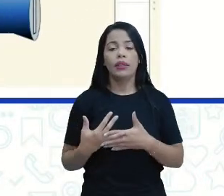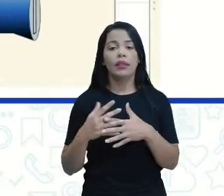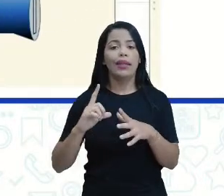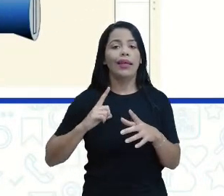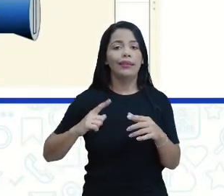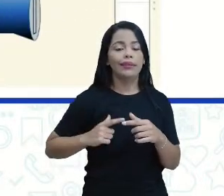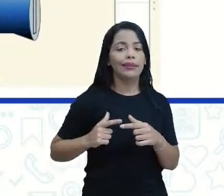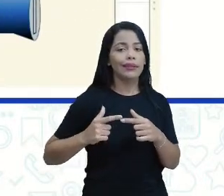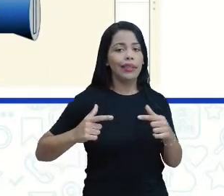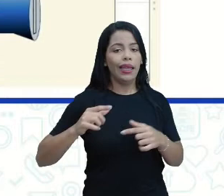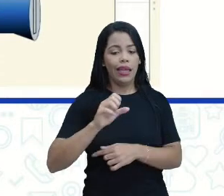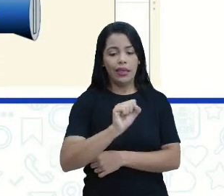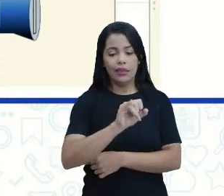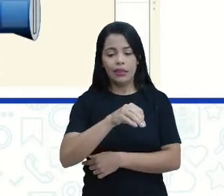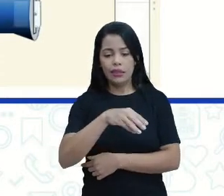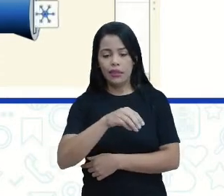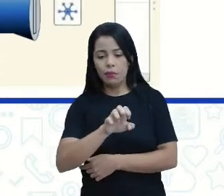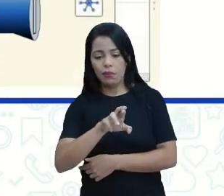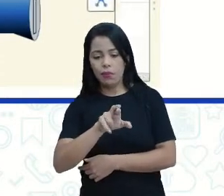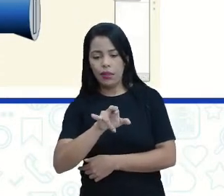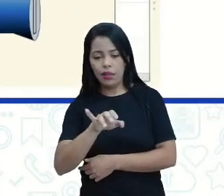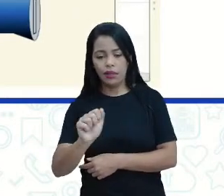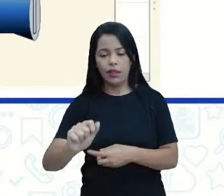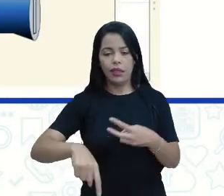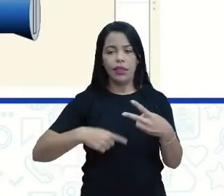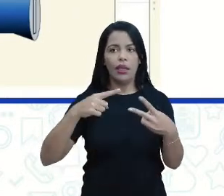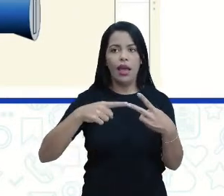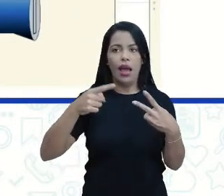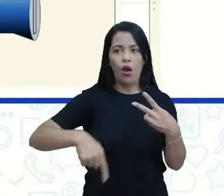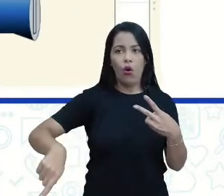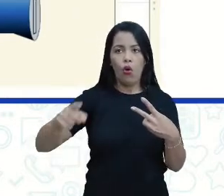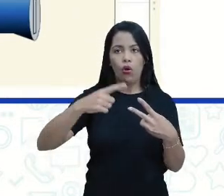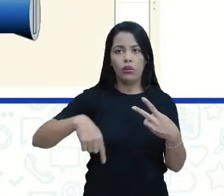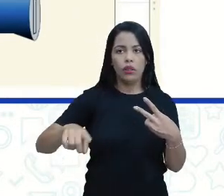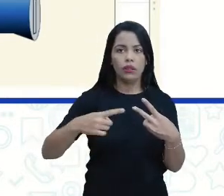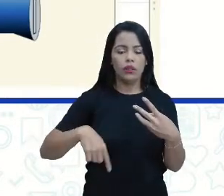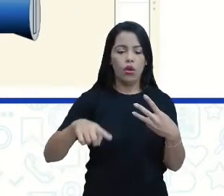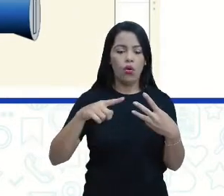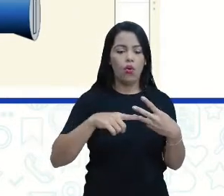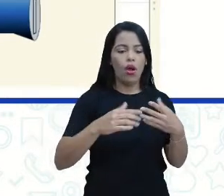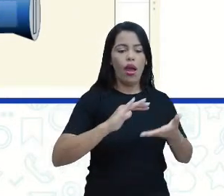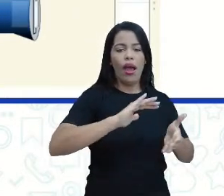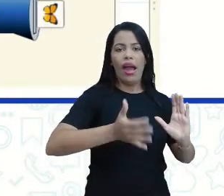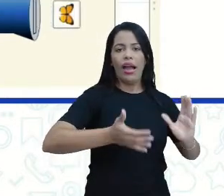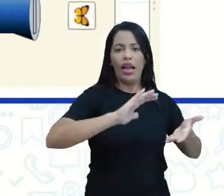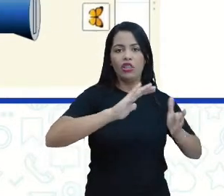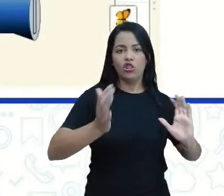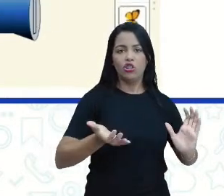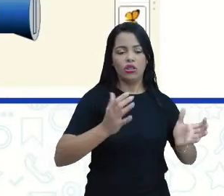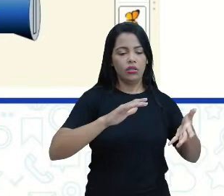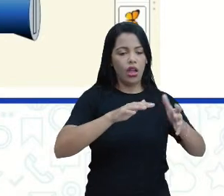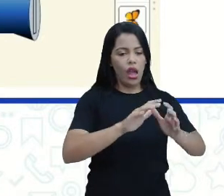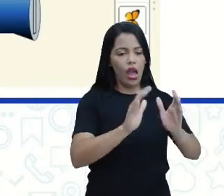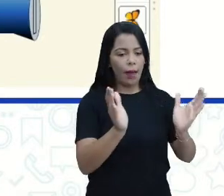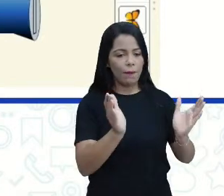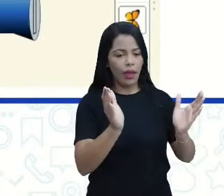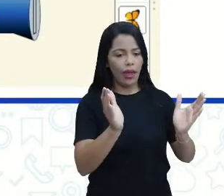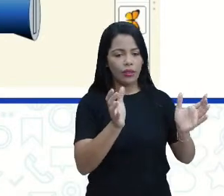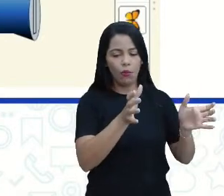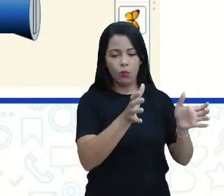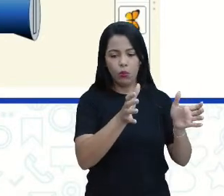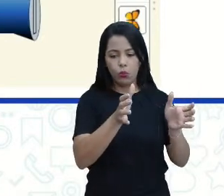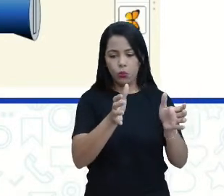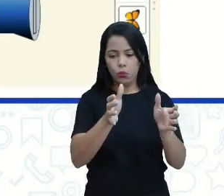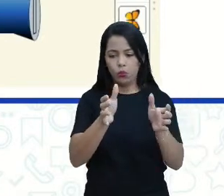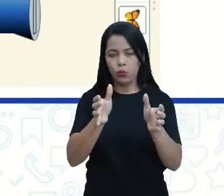simetria, a rotação, a caixinha ali, que entra aberta e sai fechadinha, e tudo isso levou à ideia da gente trabalhar